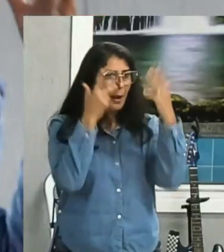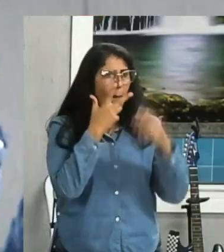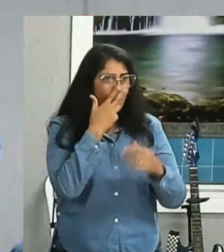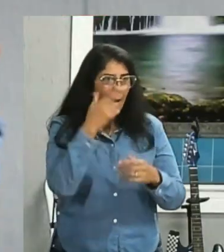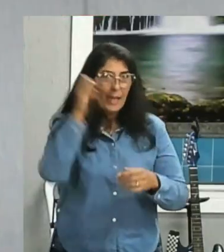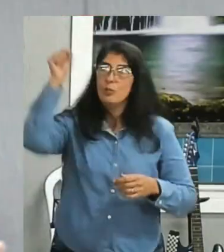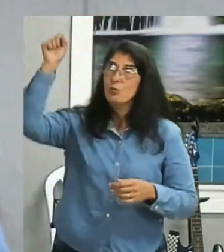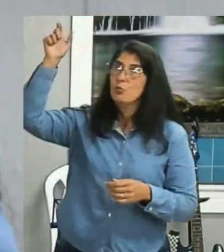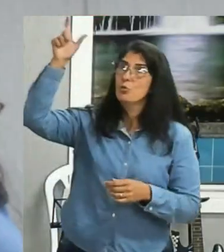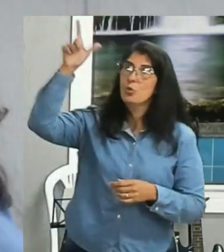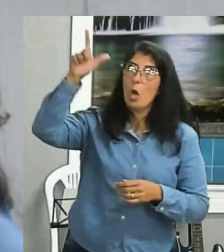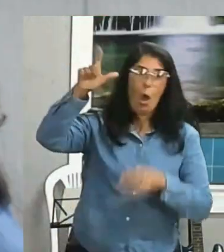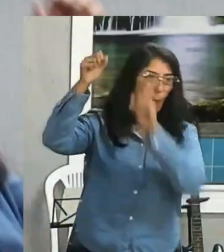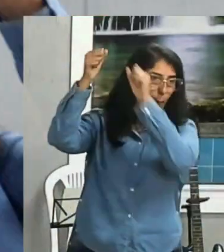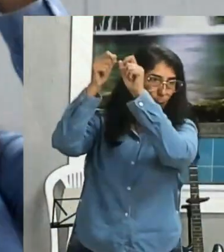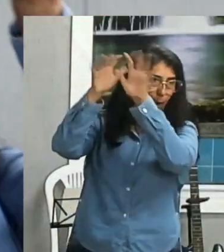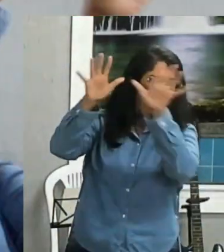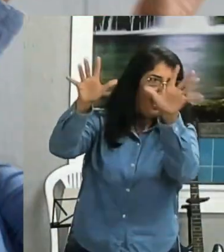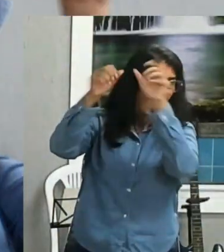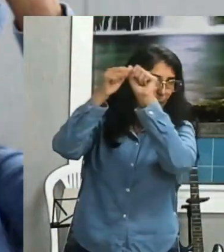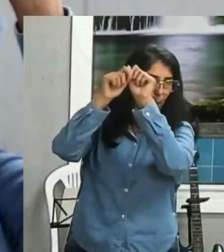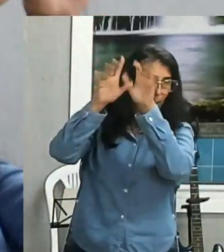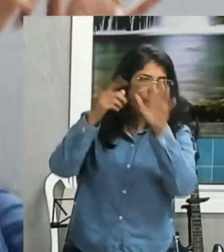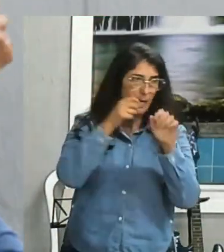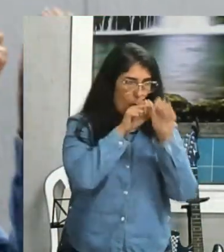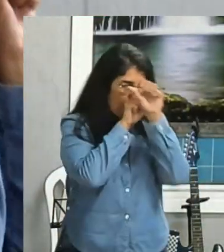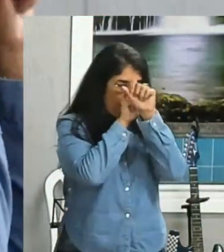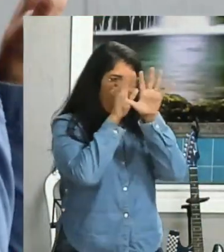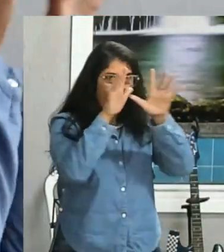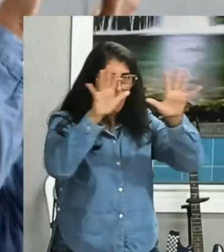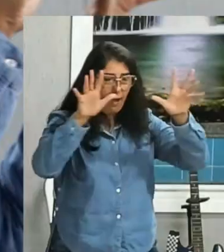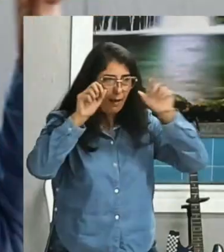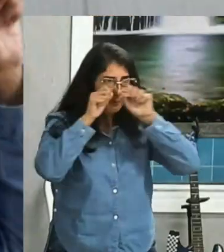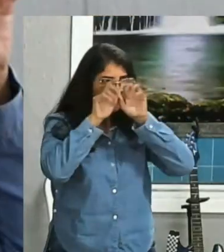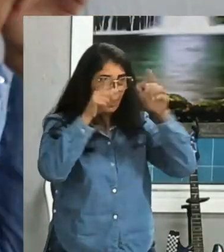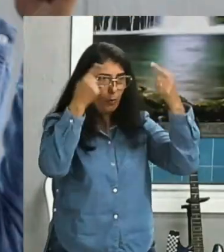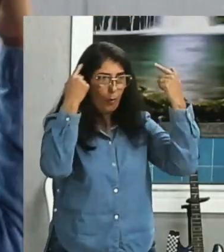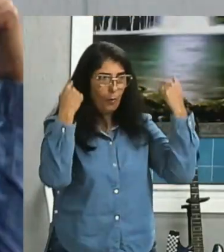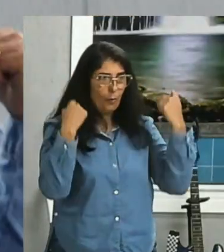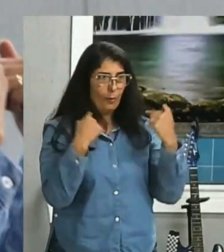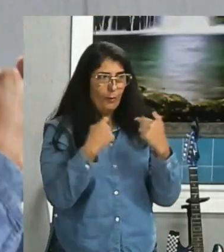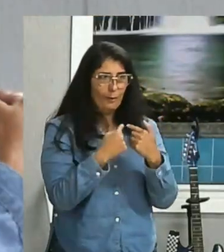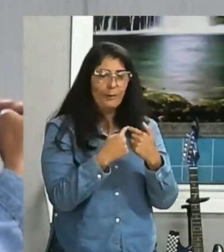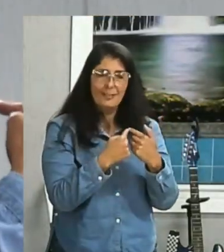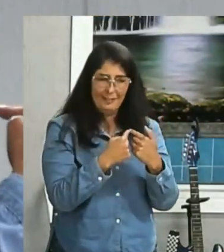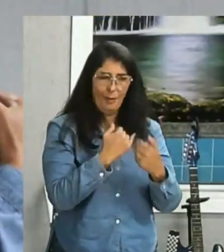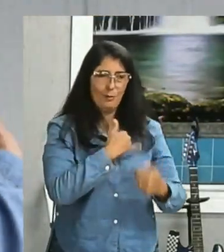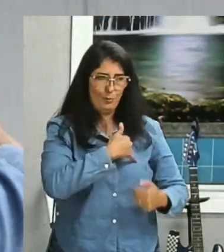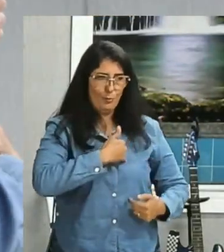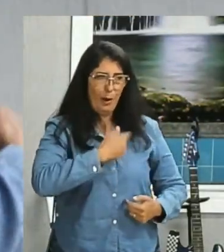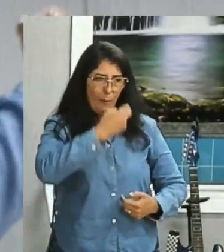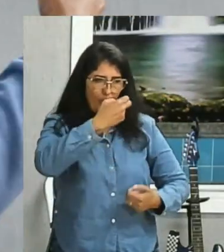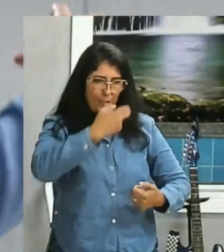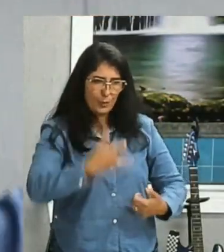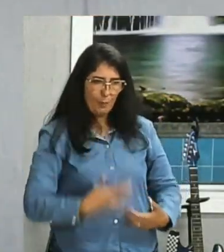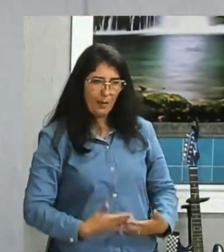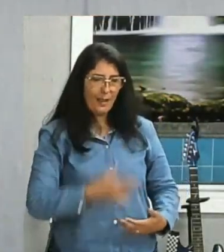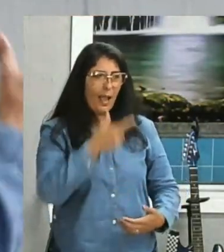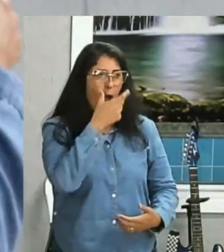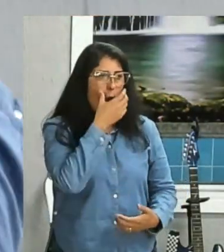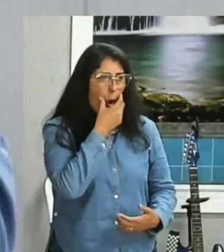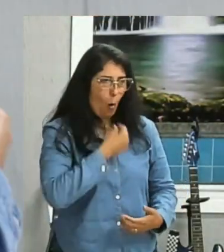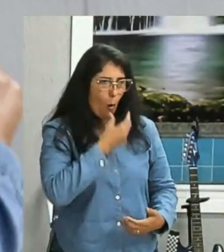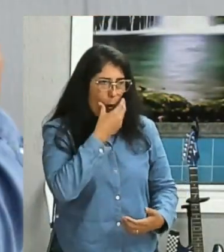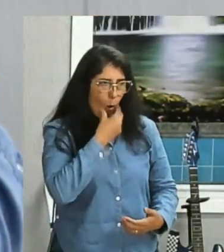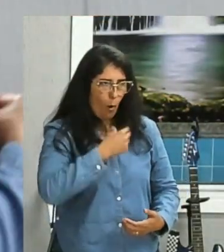episódio impressionante ali, só testemunhado por 3 discípulos, Pedro, Tiago e João,